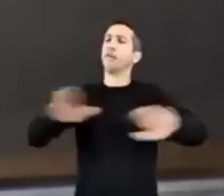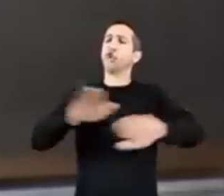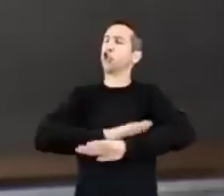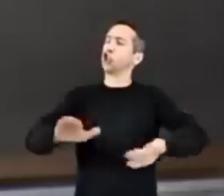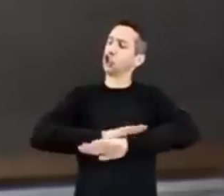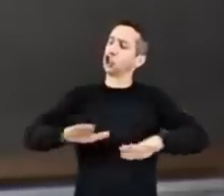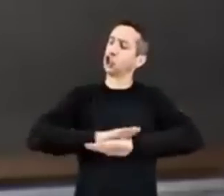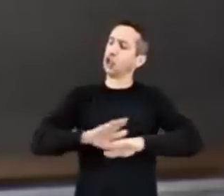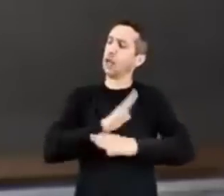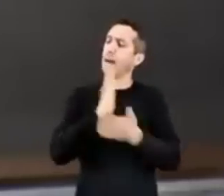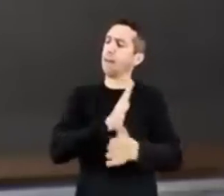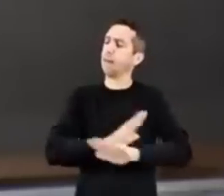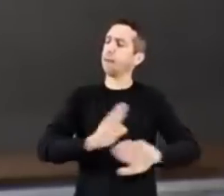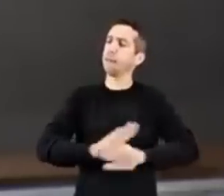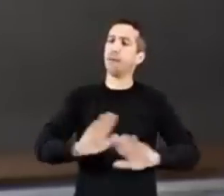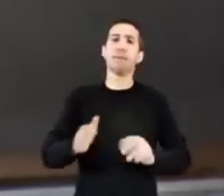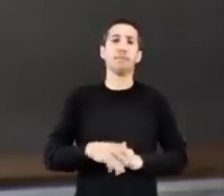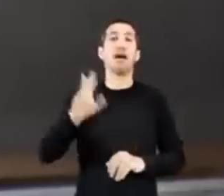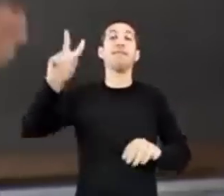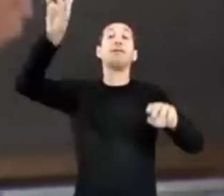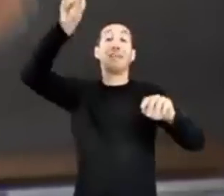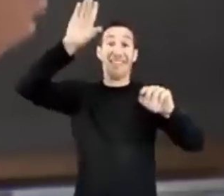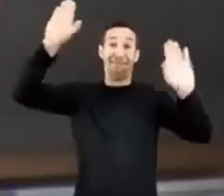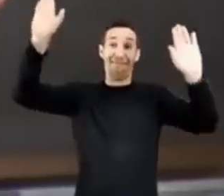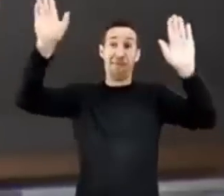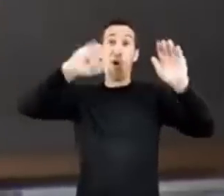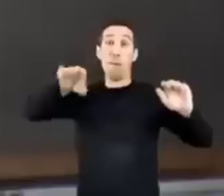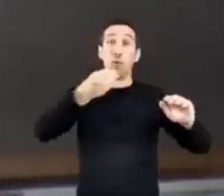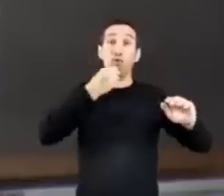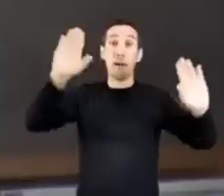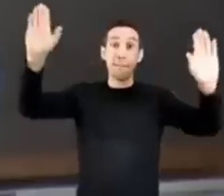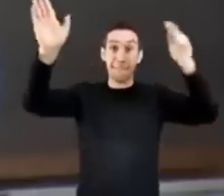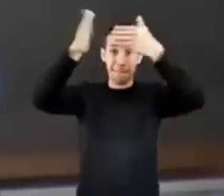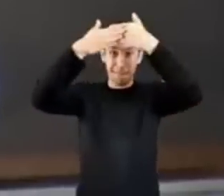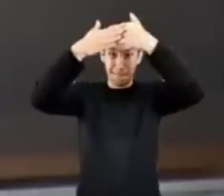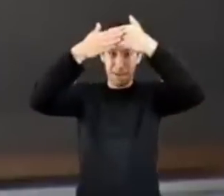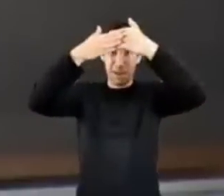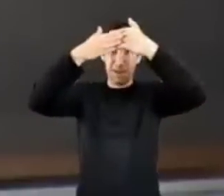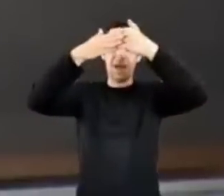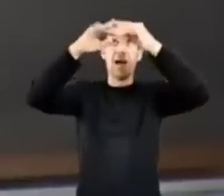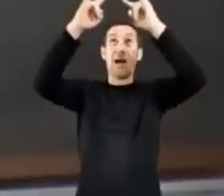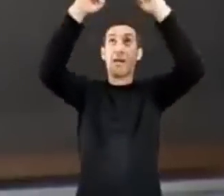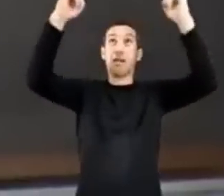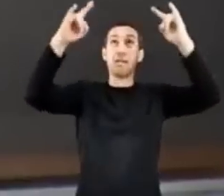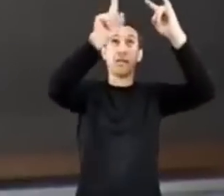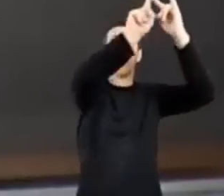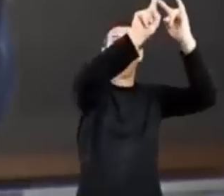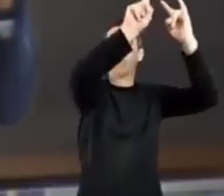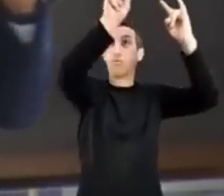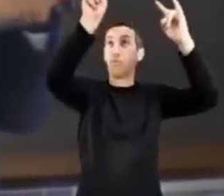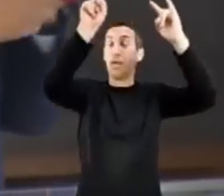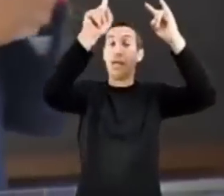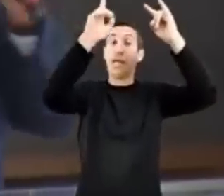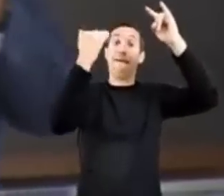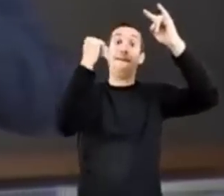fecha a porta da Graça e quando Jesus falou assim enxerga está feito sair do Santuário e fecha a porta aí